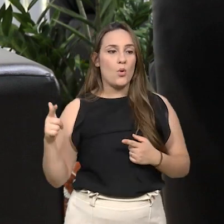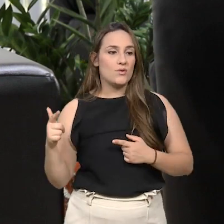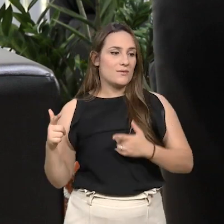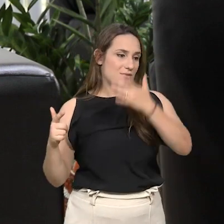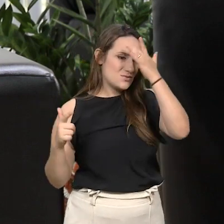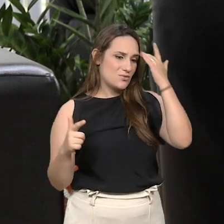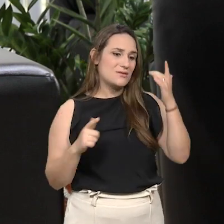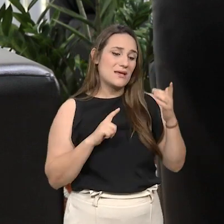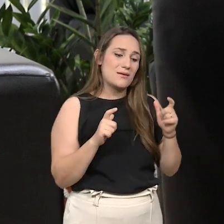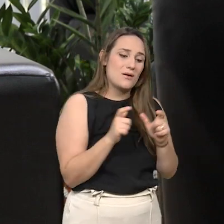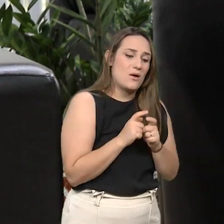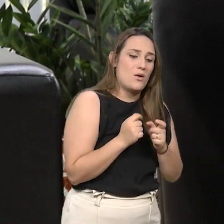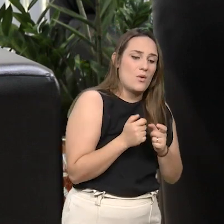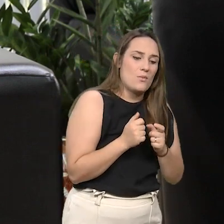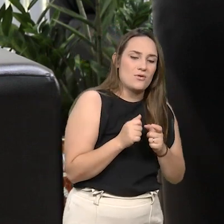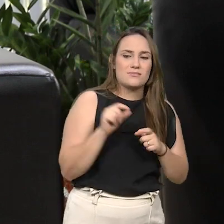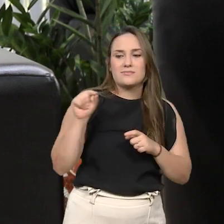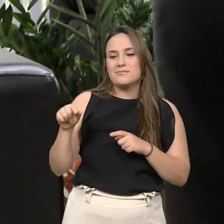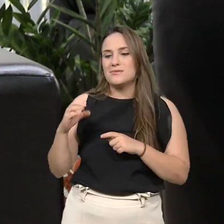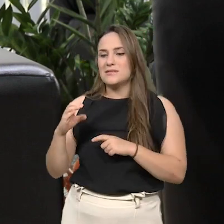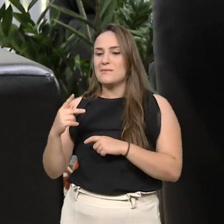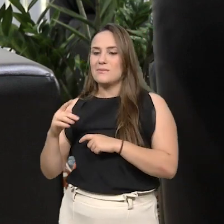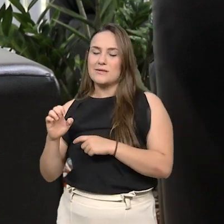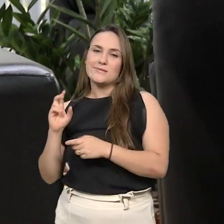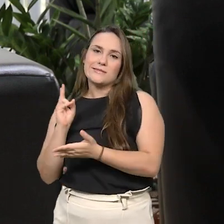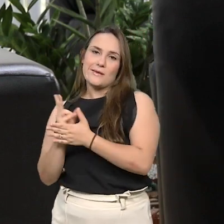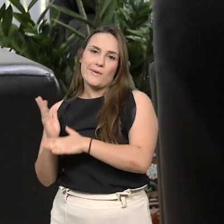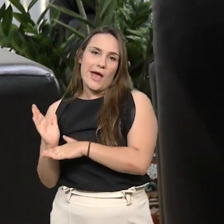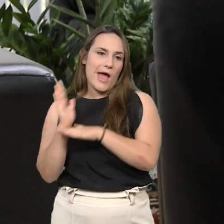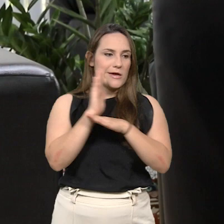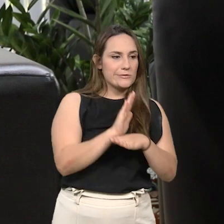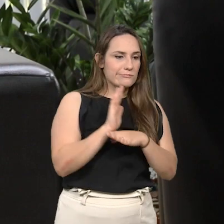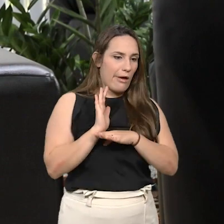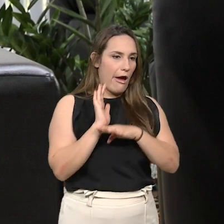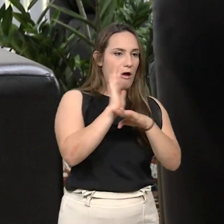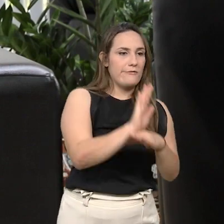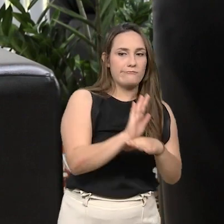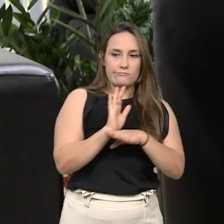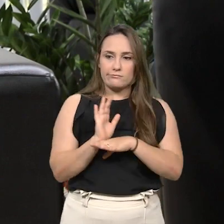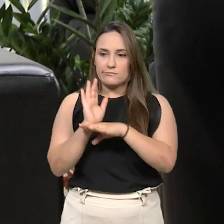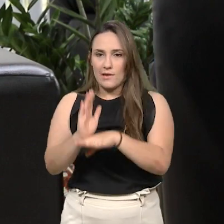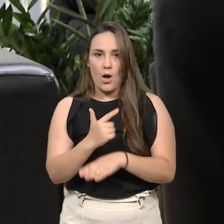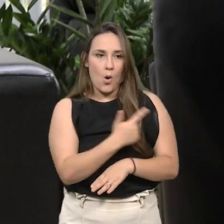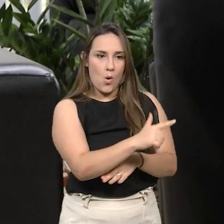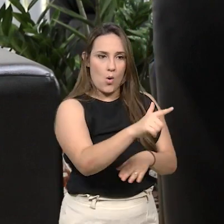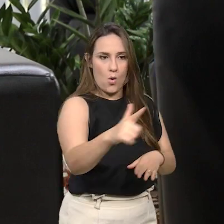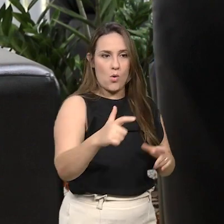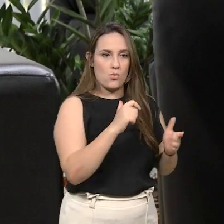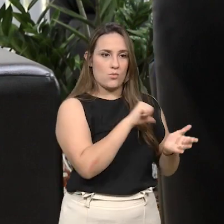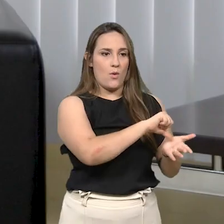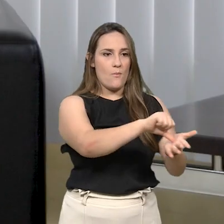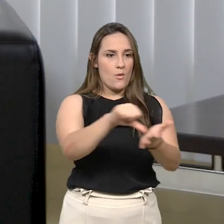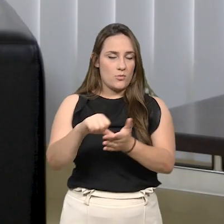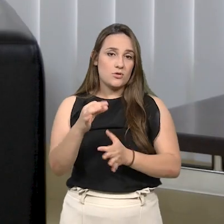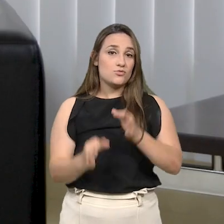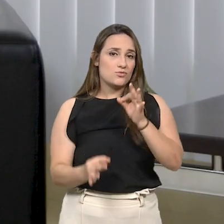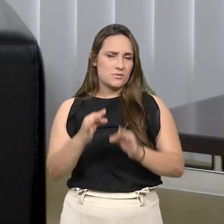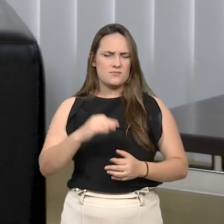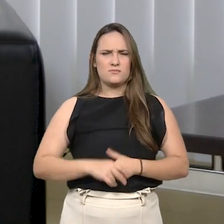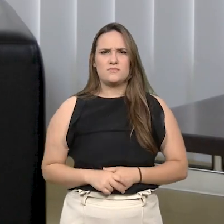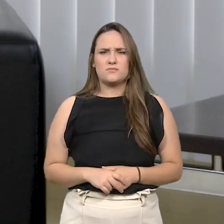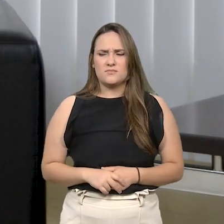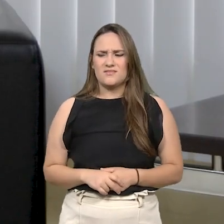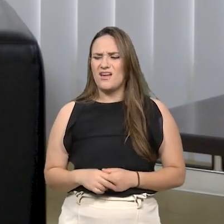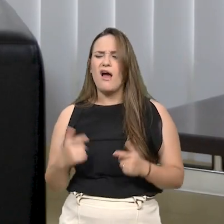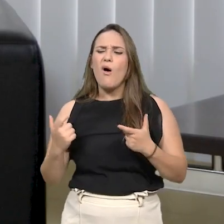é reduzido e lá existe um número maior, a CPE acaba por vezes sempre ajudando outros setores do Poder Judiciário. E como que eles